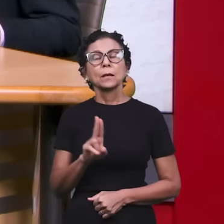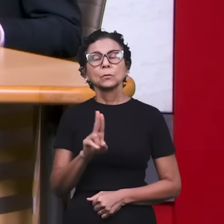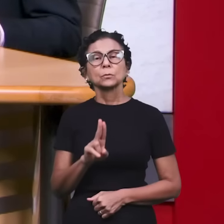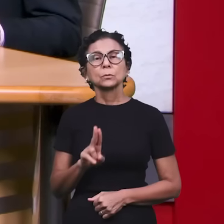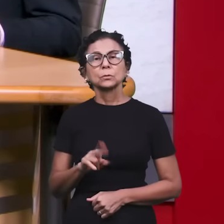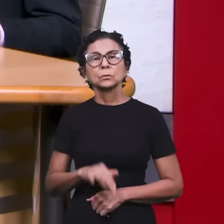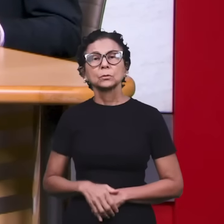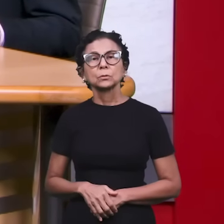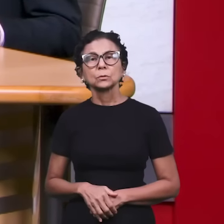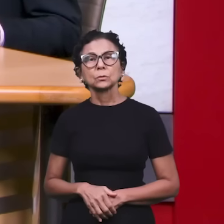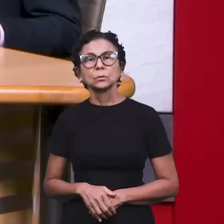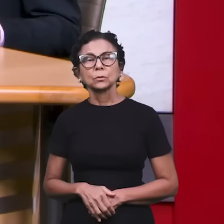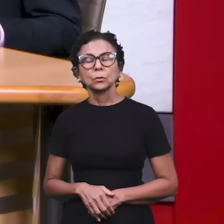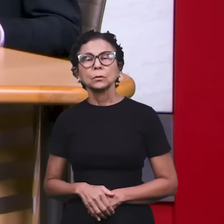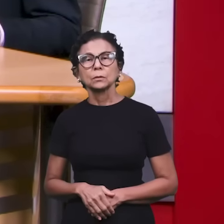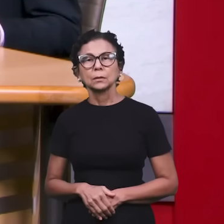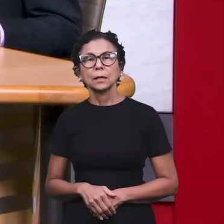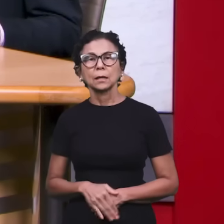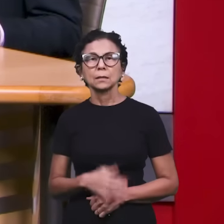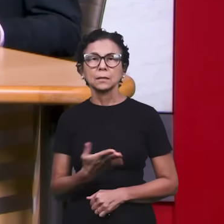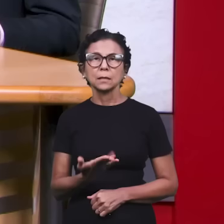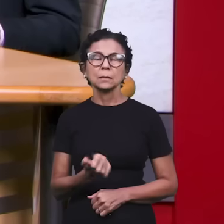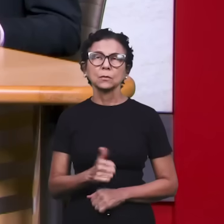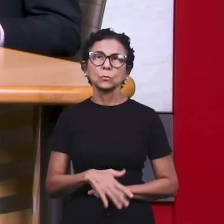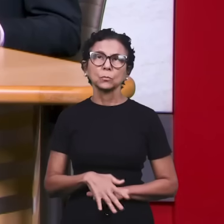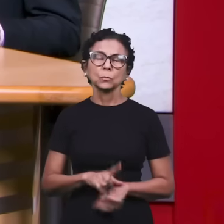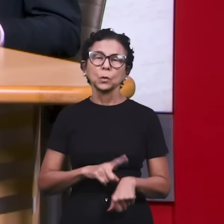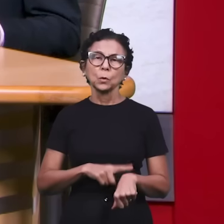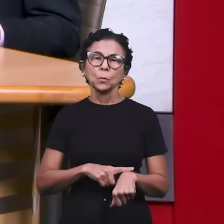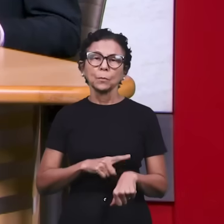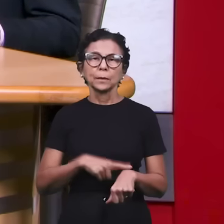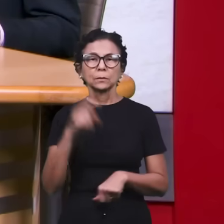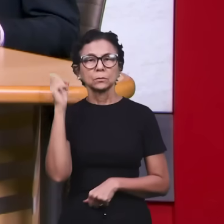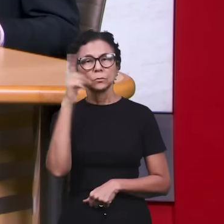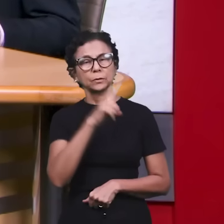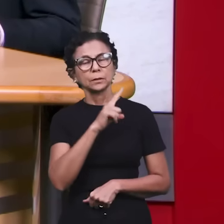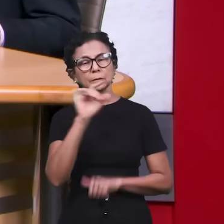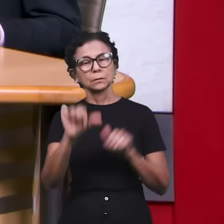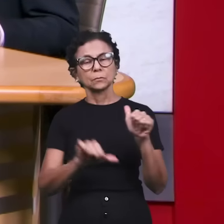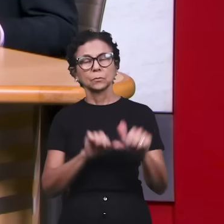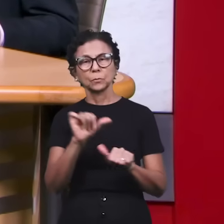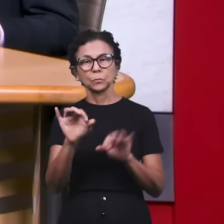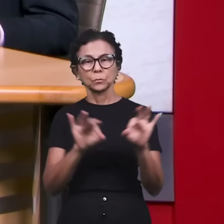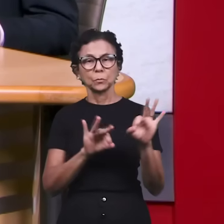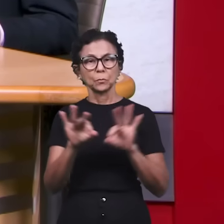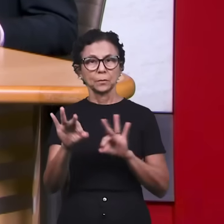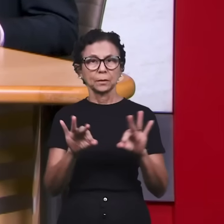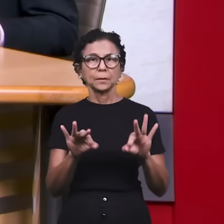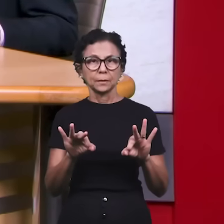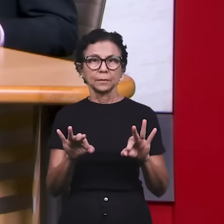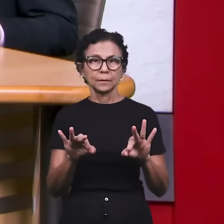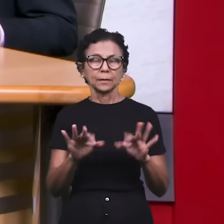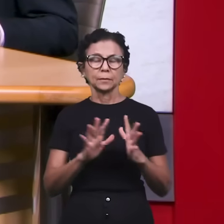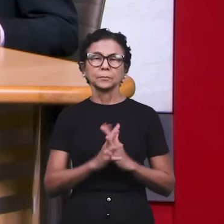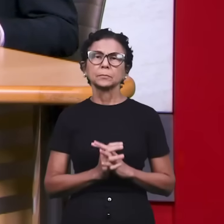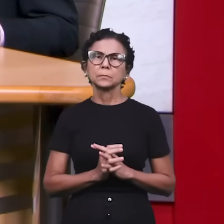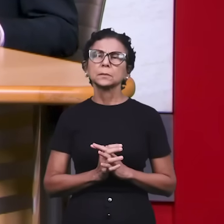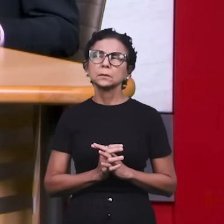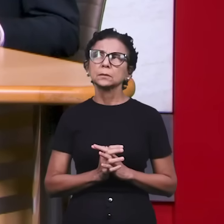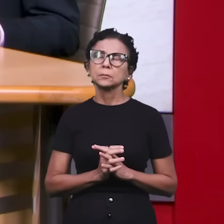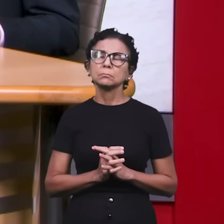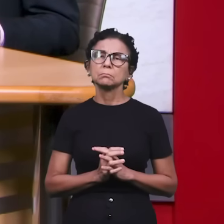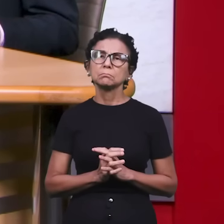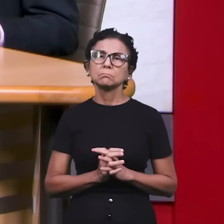reação dele para colocar as coisas em ordem. Uhum. Então, essas reações fortes no Espírito também são úteis ao